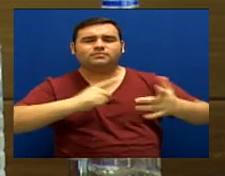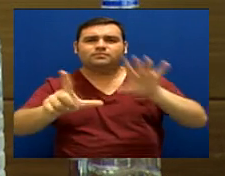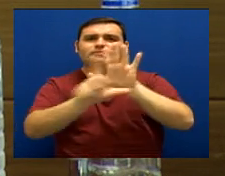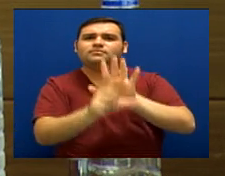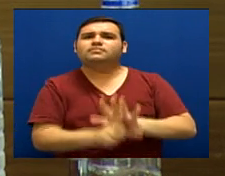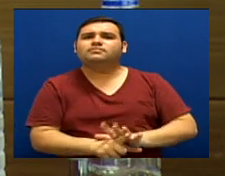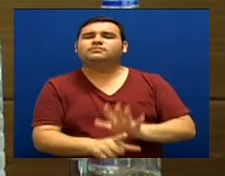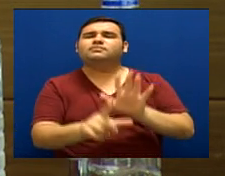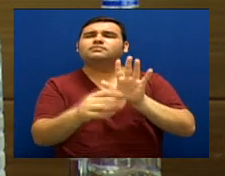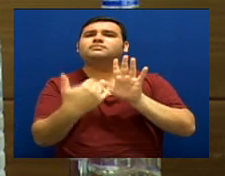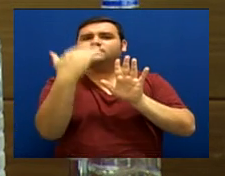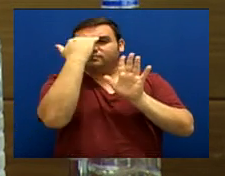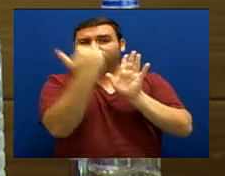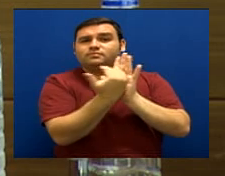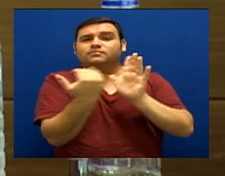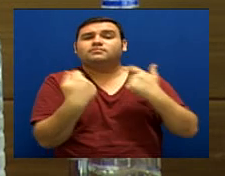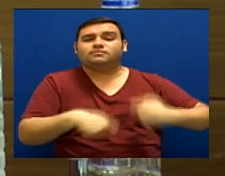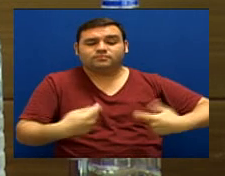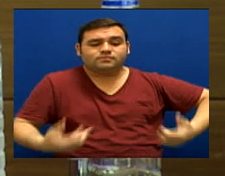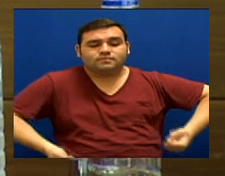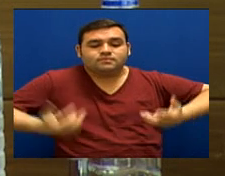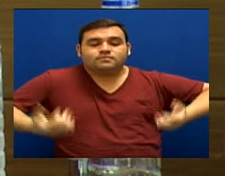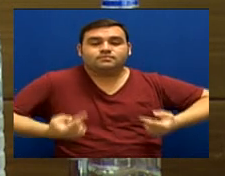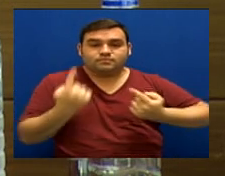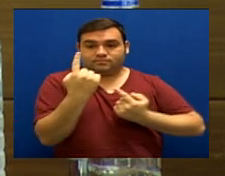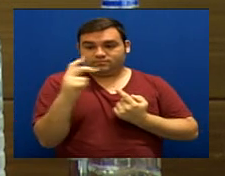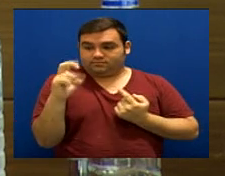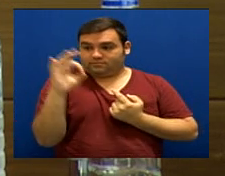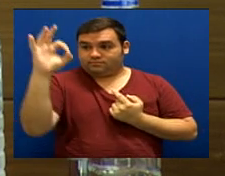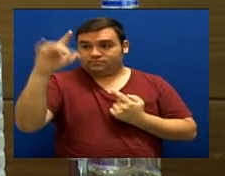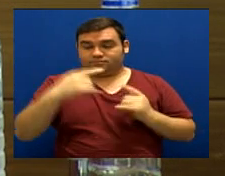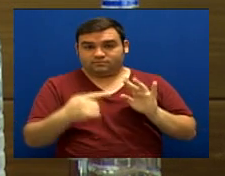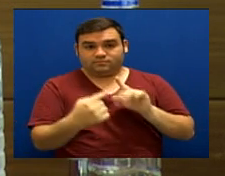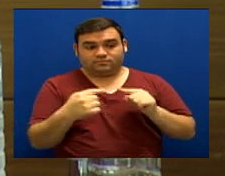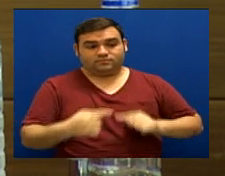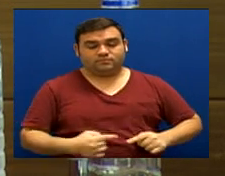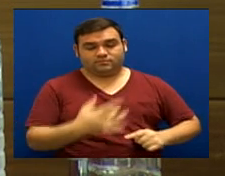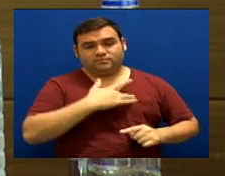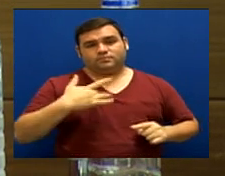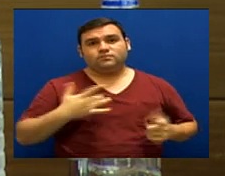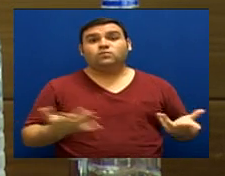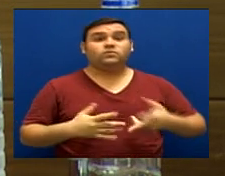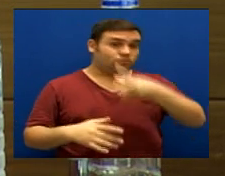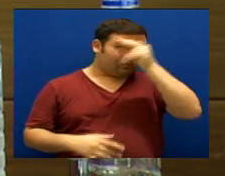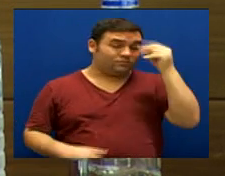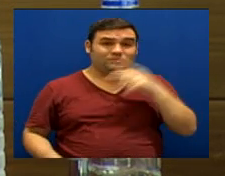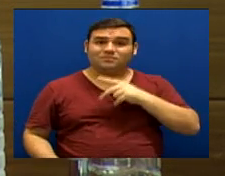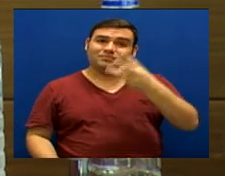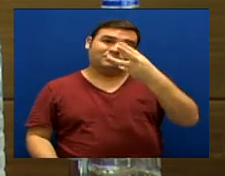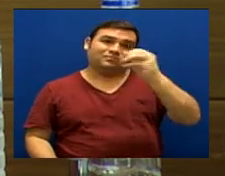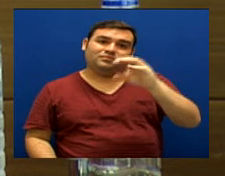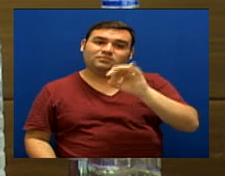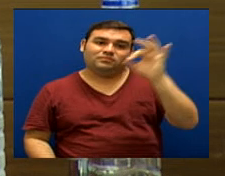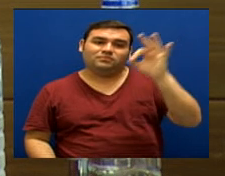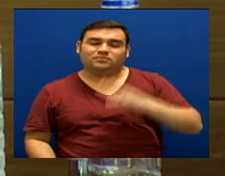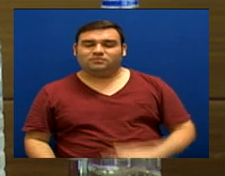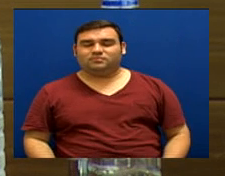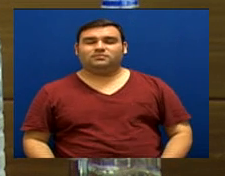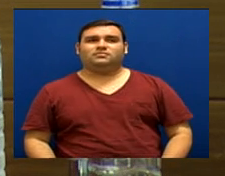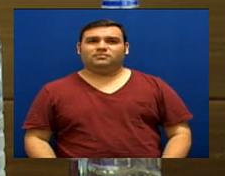legal nós temos que gastar em torno de 15% da área de saúde a prefeitura hoje gasta em torno de 30%